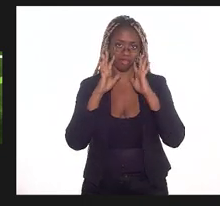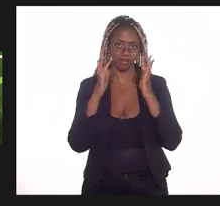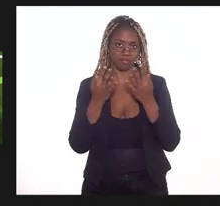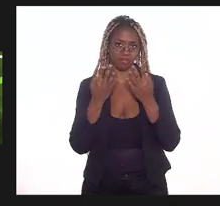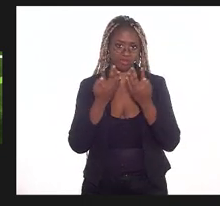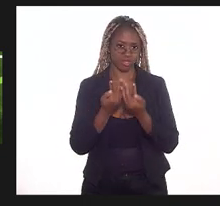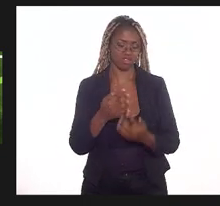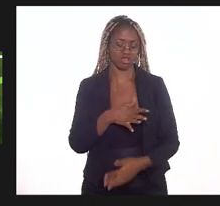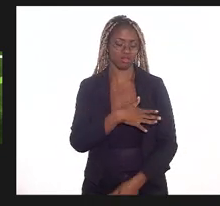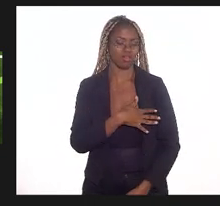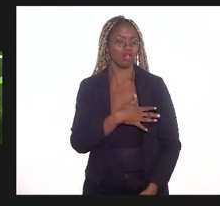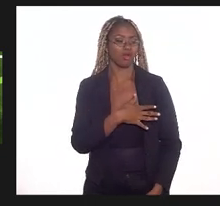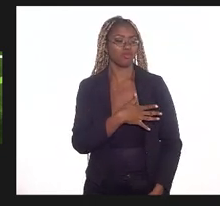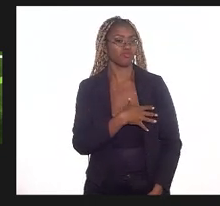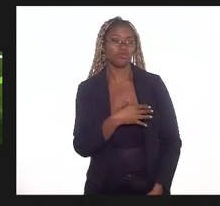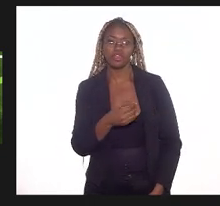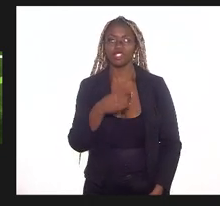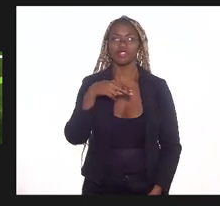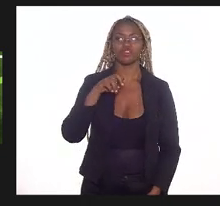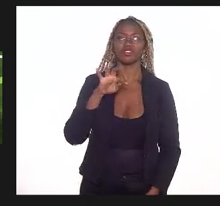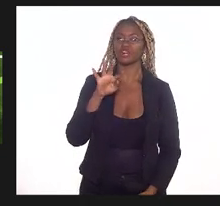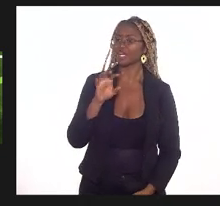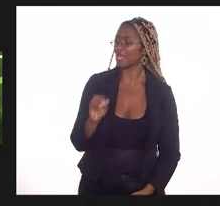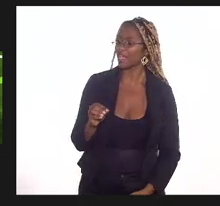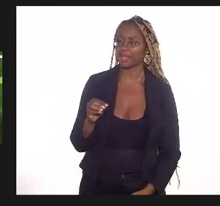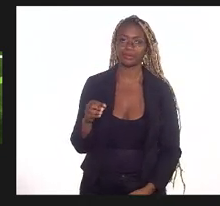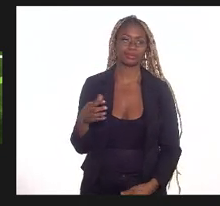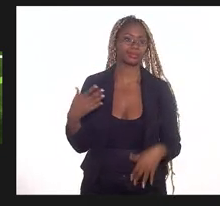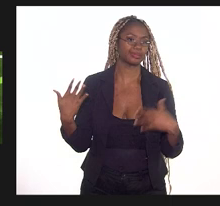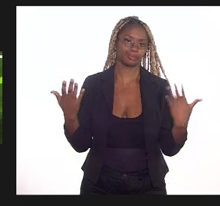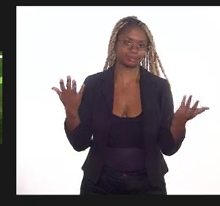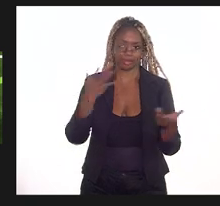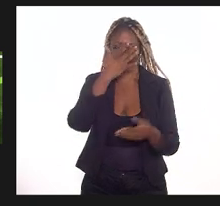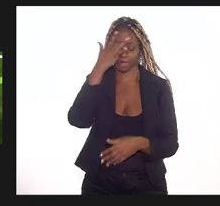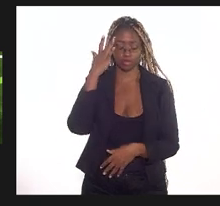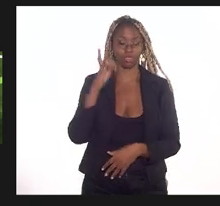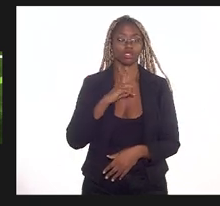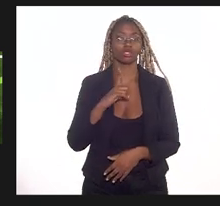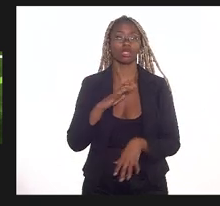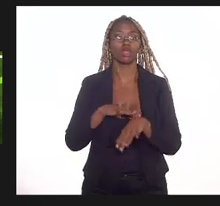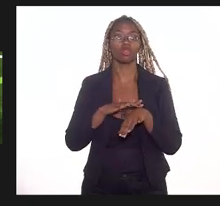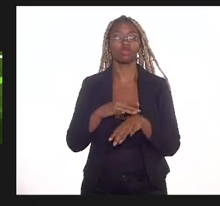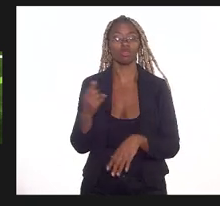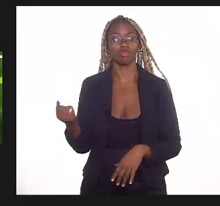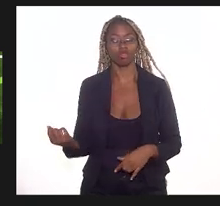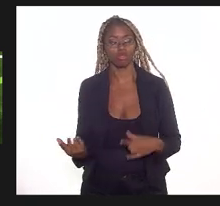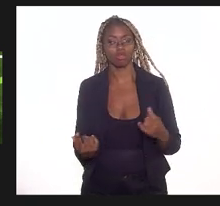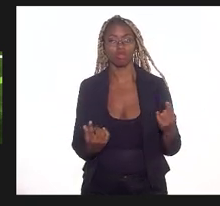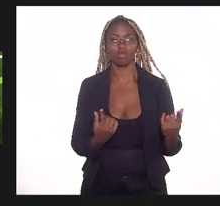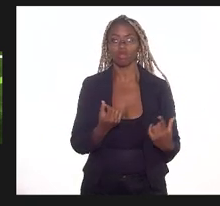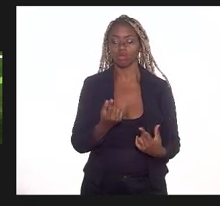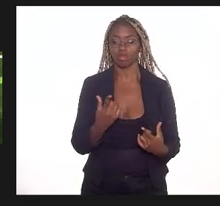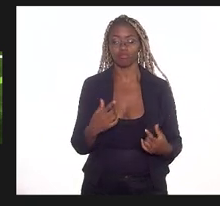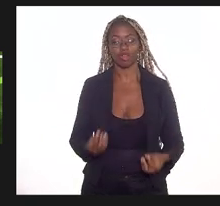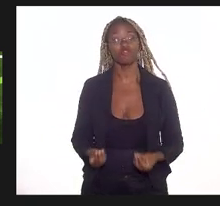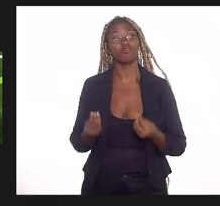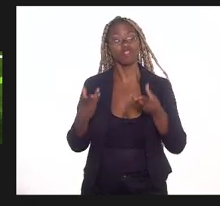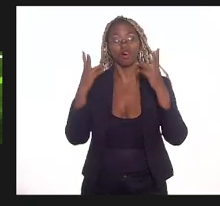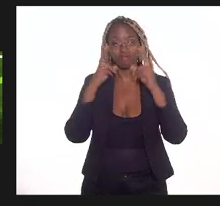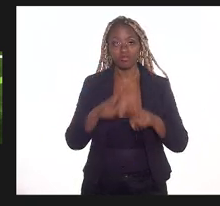possui alguma doença rara. É, e a gente, dentro dessa coordenadoria, além de dar visibilidade e lutar por todas essas